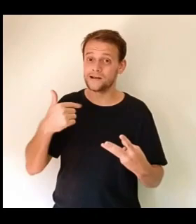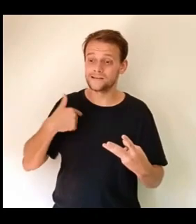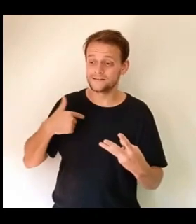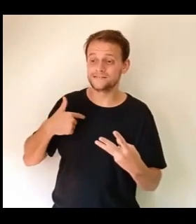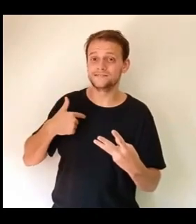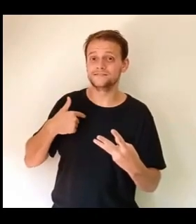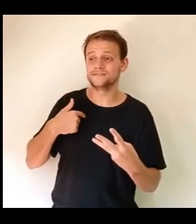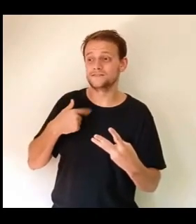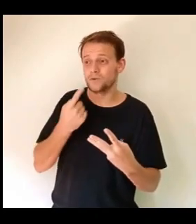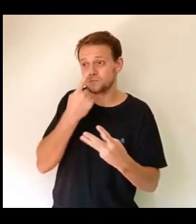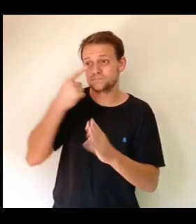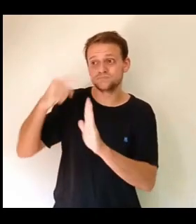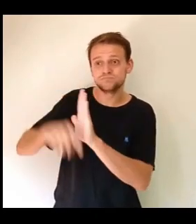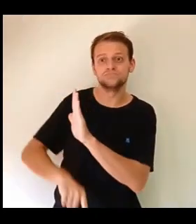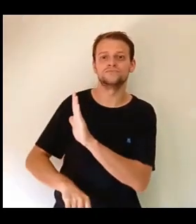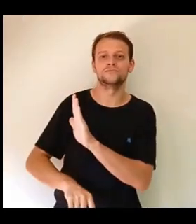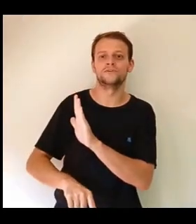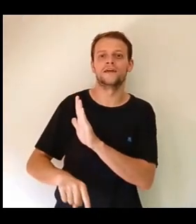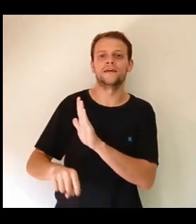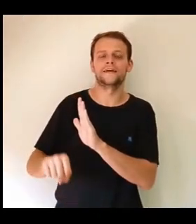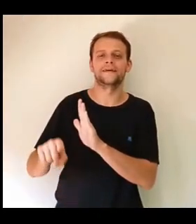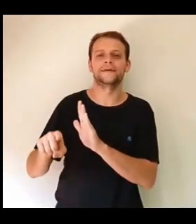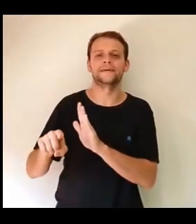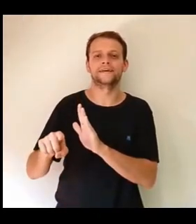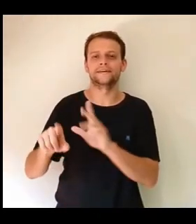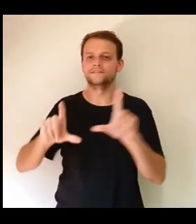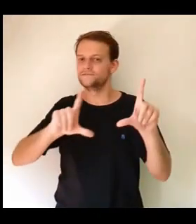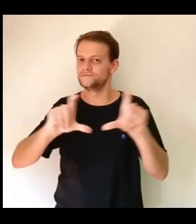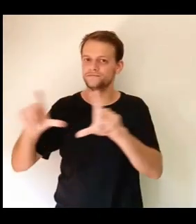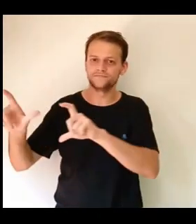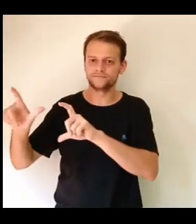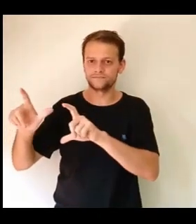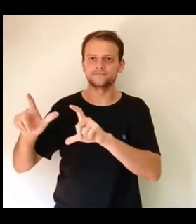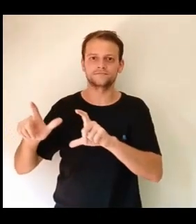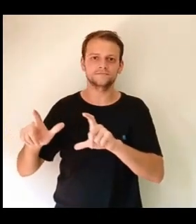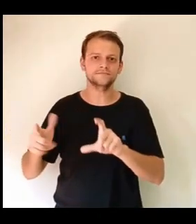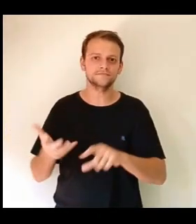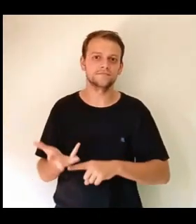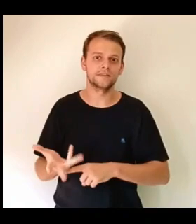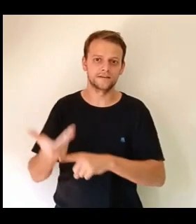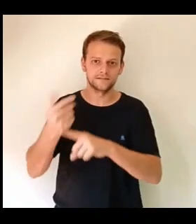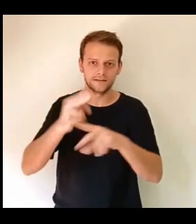em comum. Mas eu fui para a área da fotografia e artes visuais.